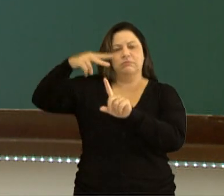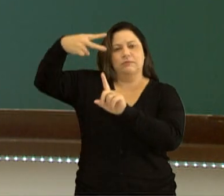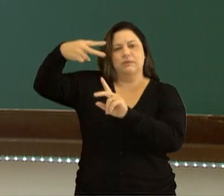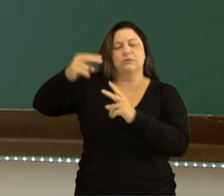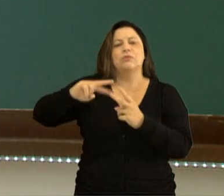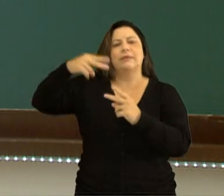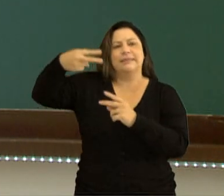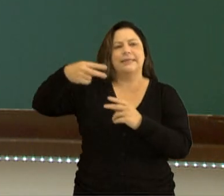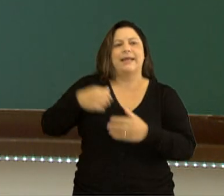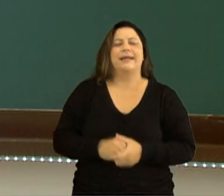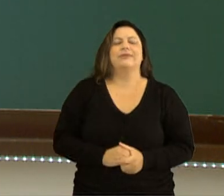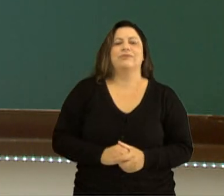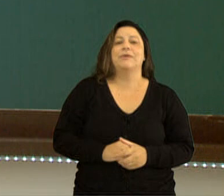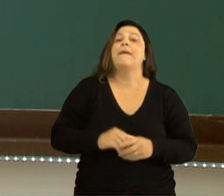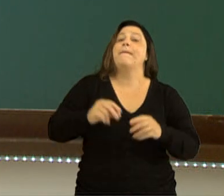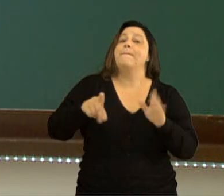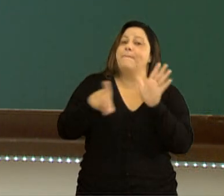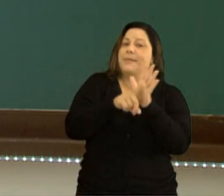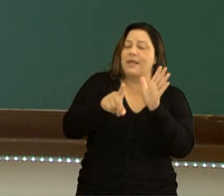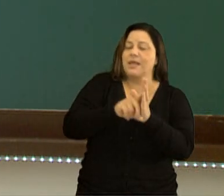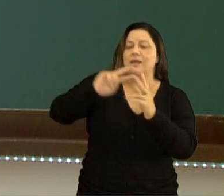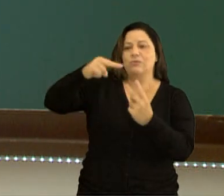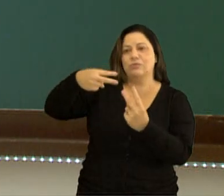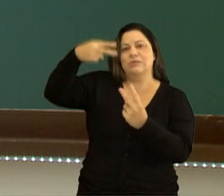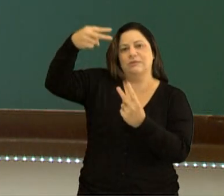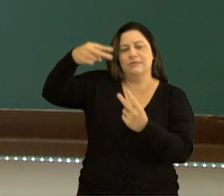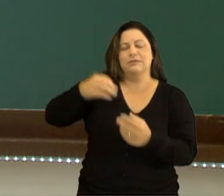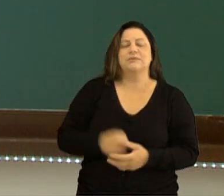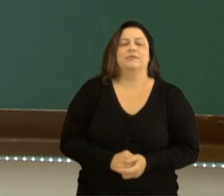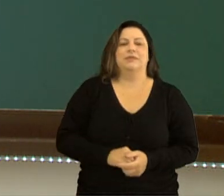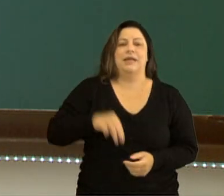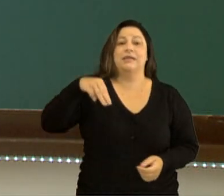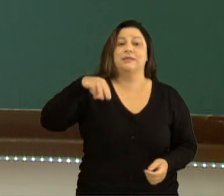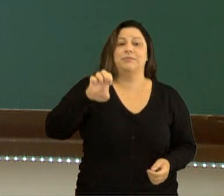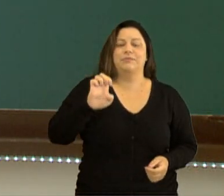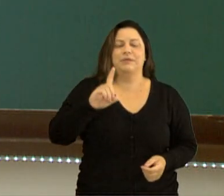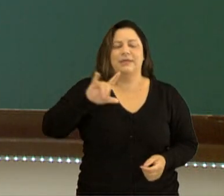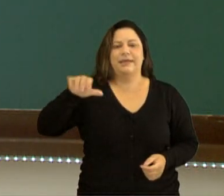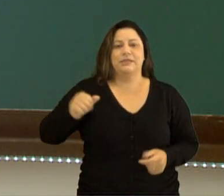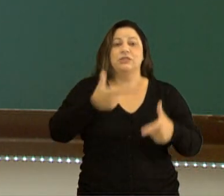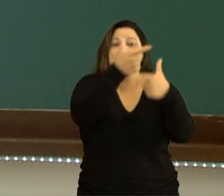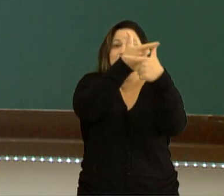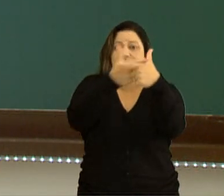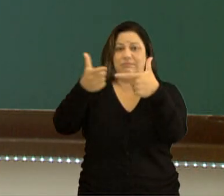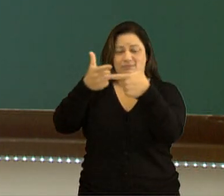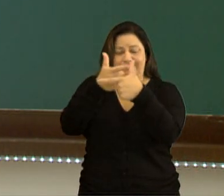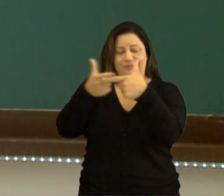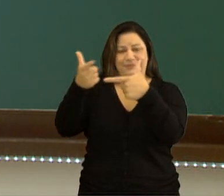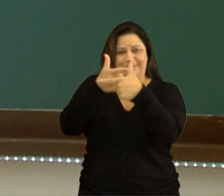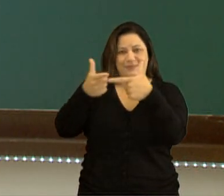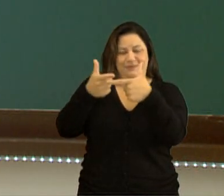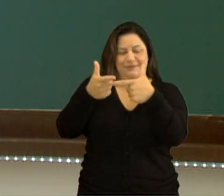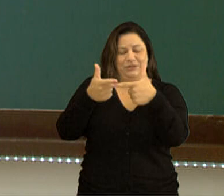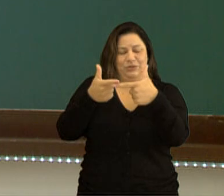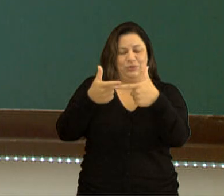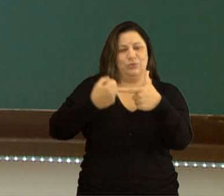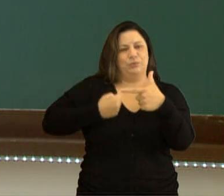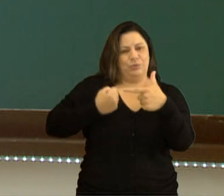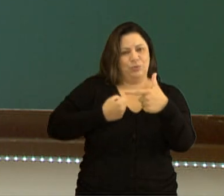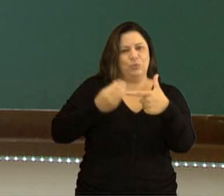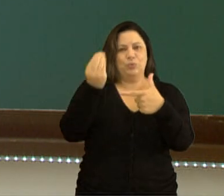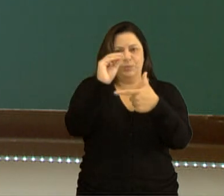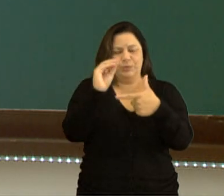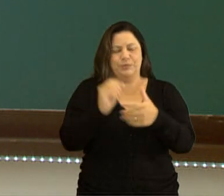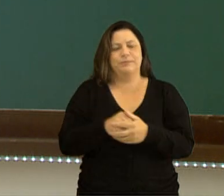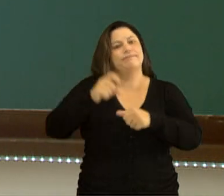mais esse valor menos a média elevado ao quadrado, tudo isso dividido pelo número de elementos. Tranquilo?